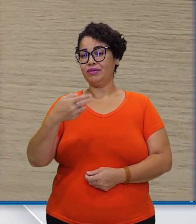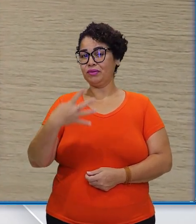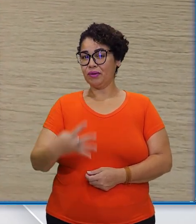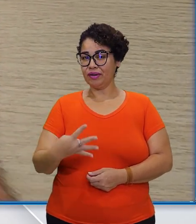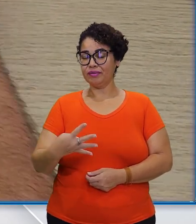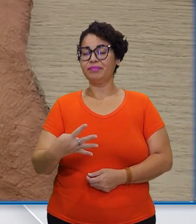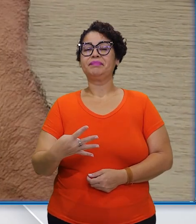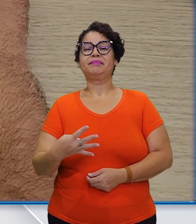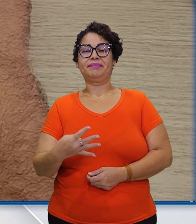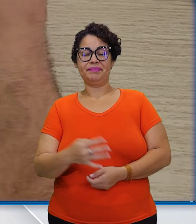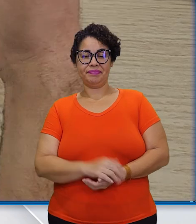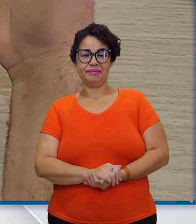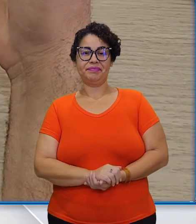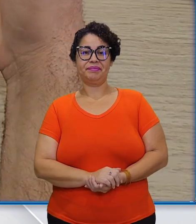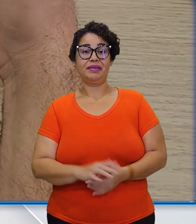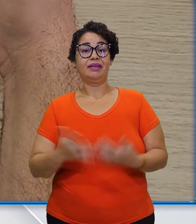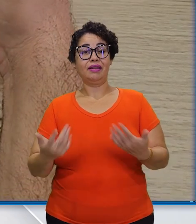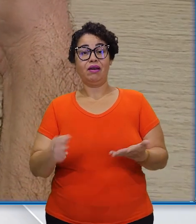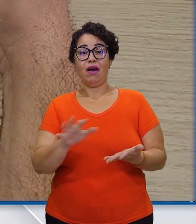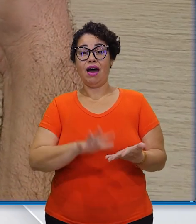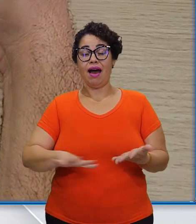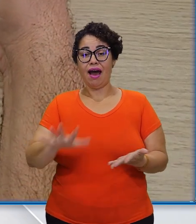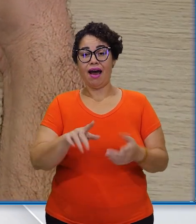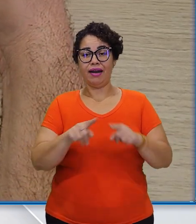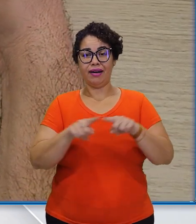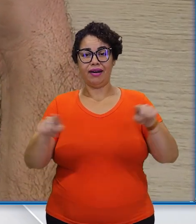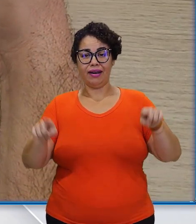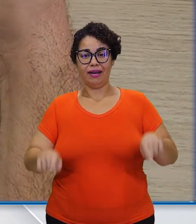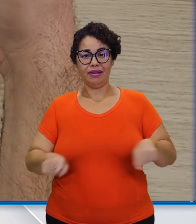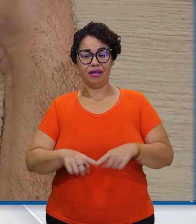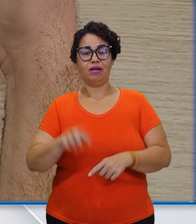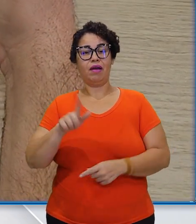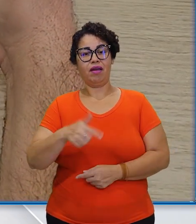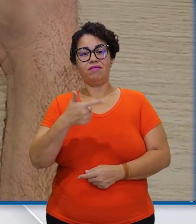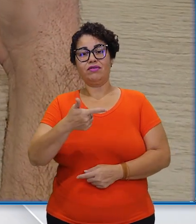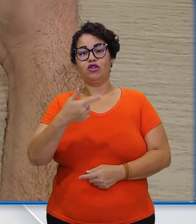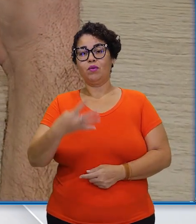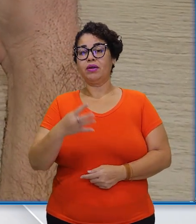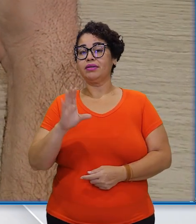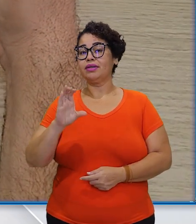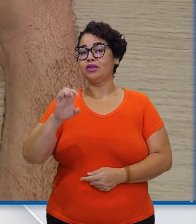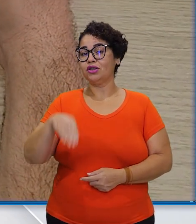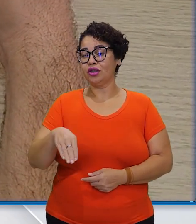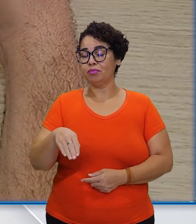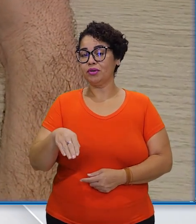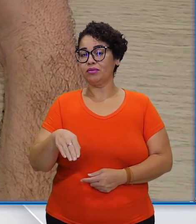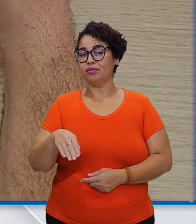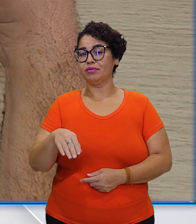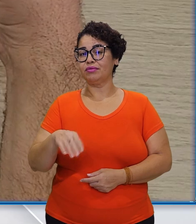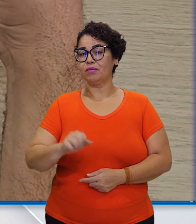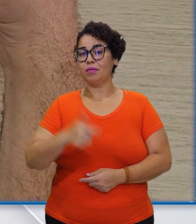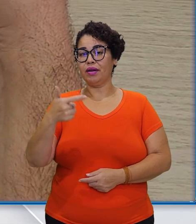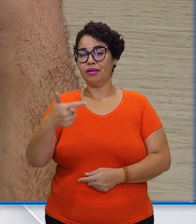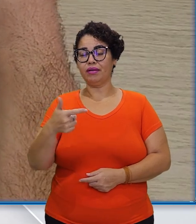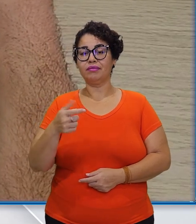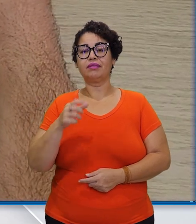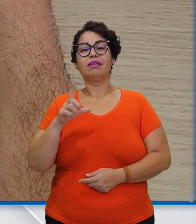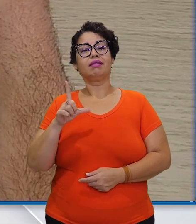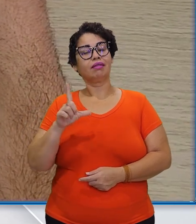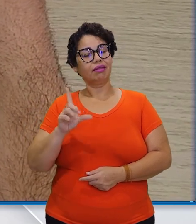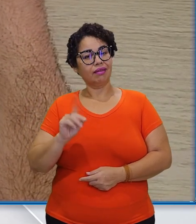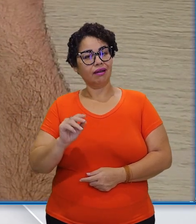23, 24. Então a área desse retângulo é 24 centímetros quadrados, porque